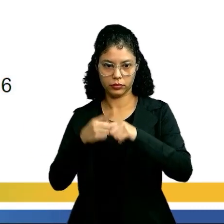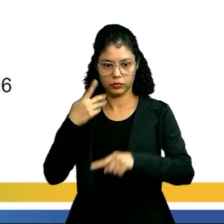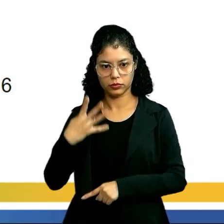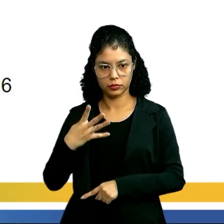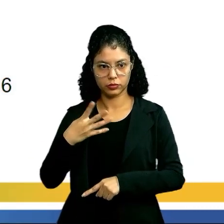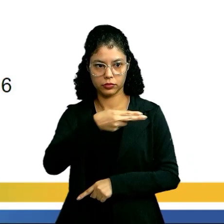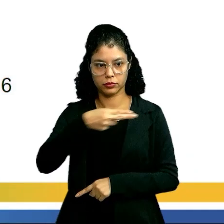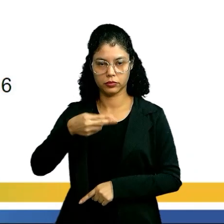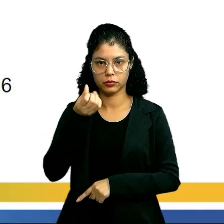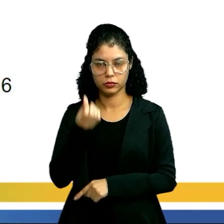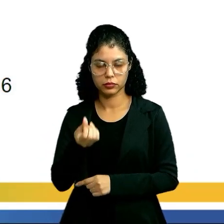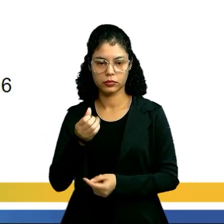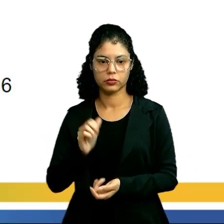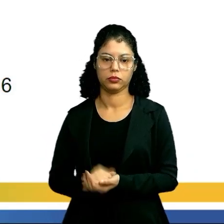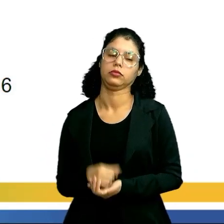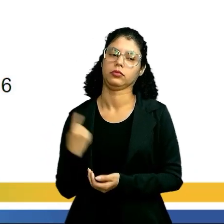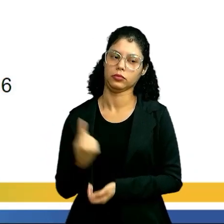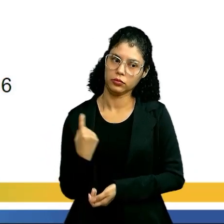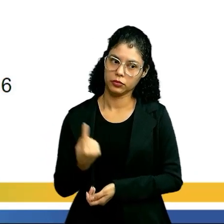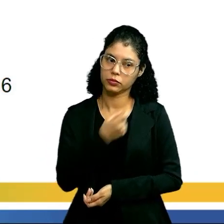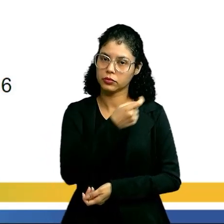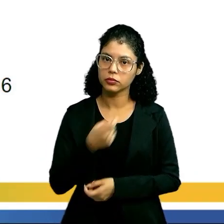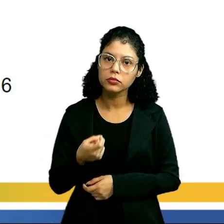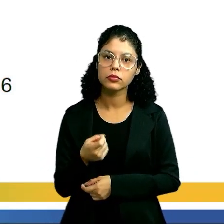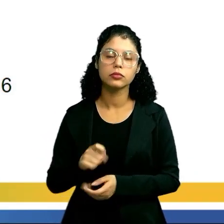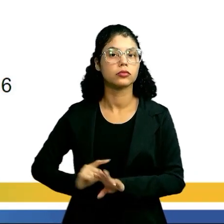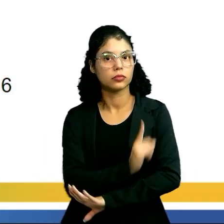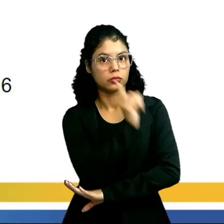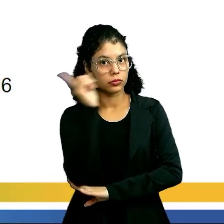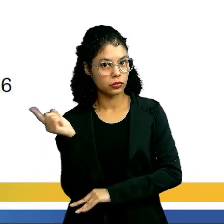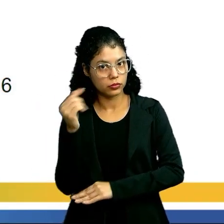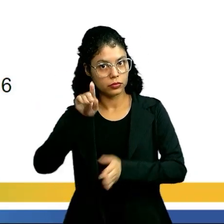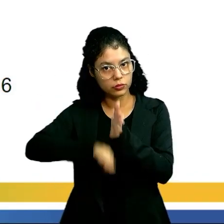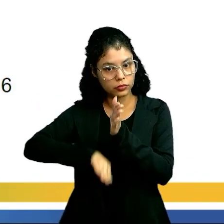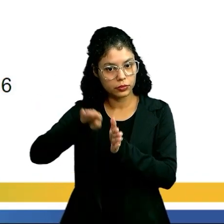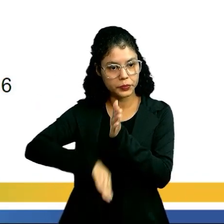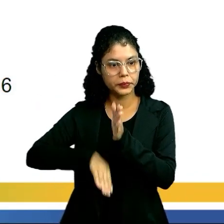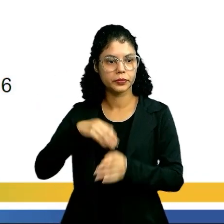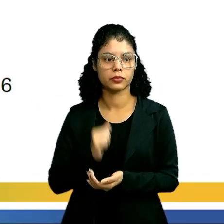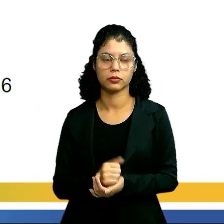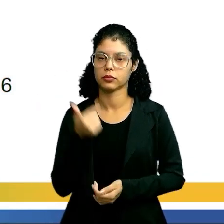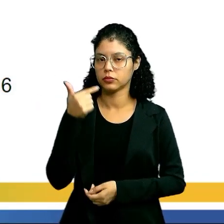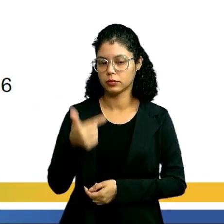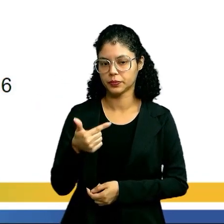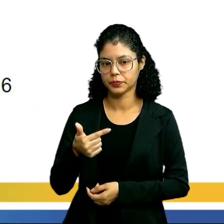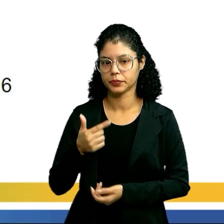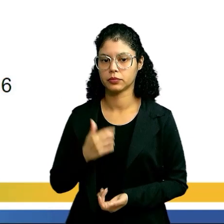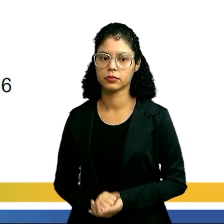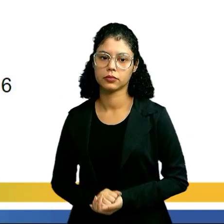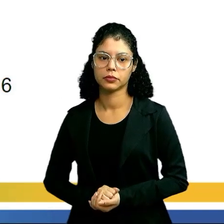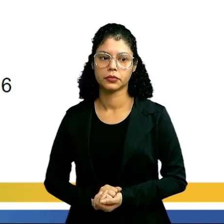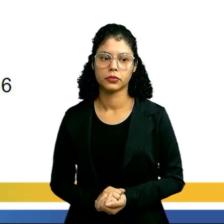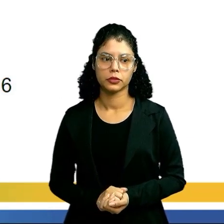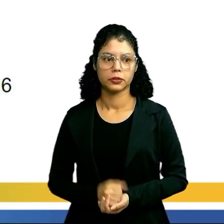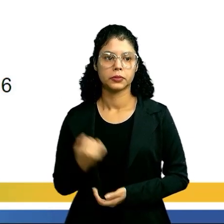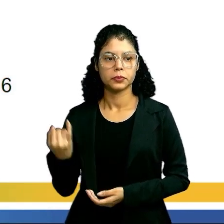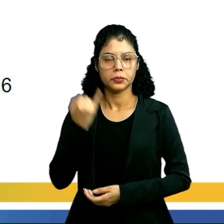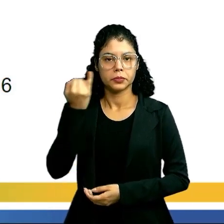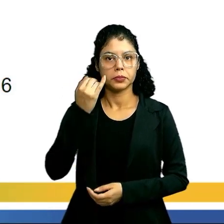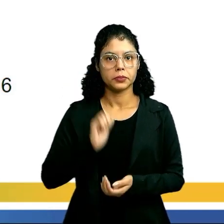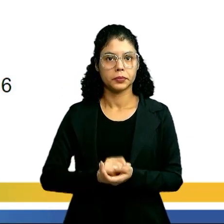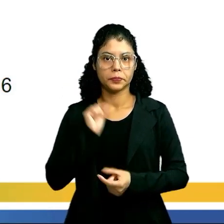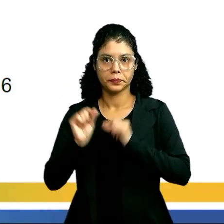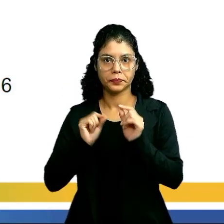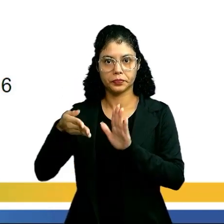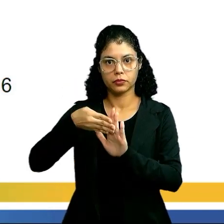4 igual a 6. Isola o x, joga o 4 para lá subtraindo e encontramos que o x é igual a 2. Importante, eu tenho